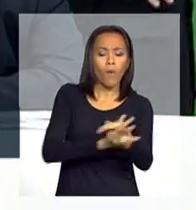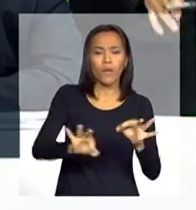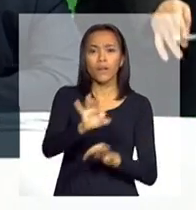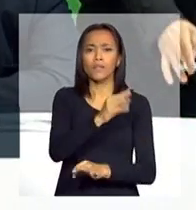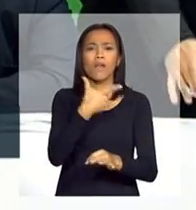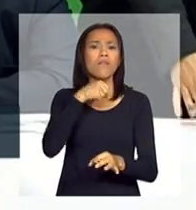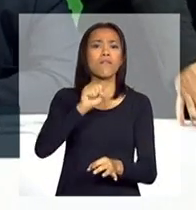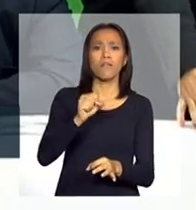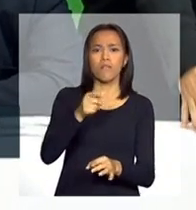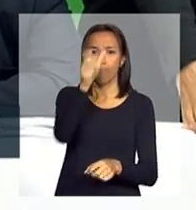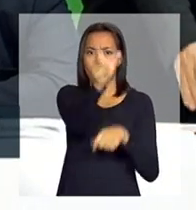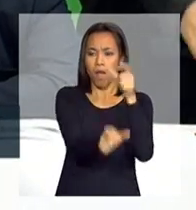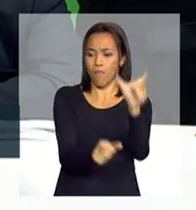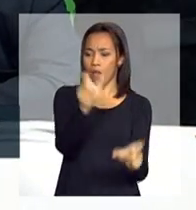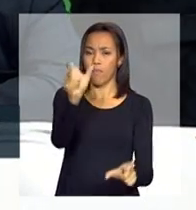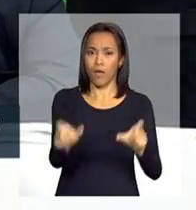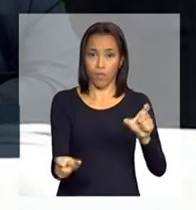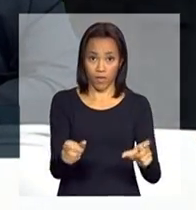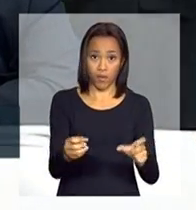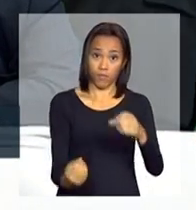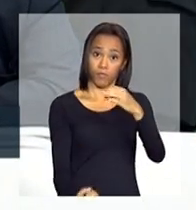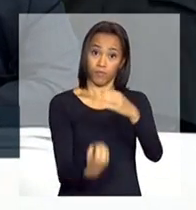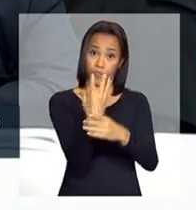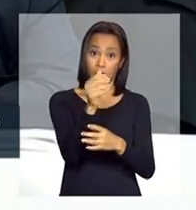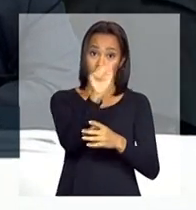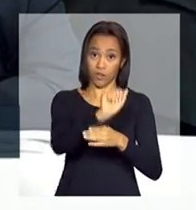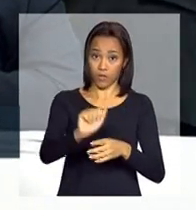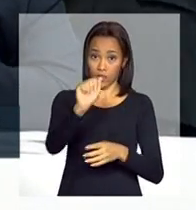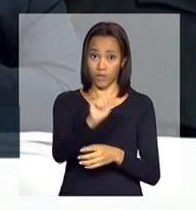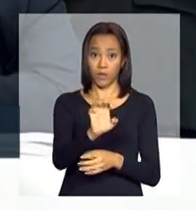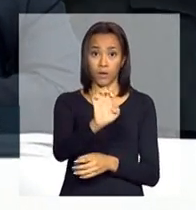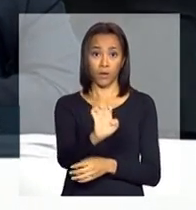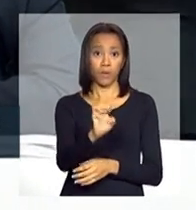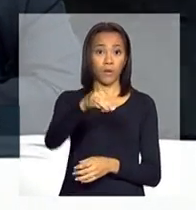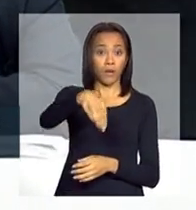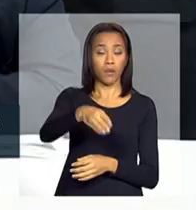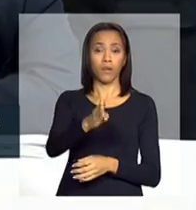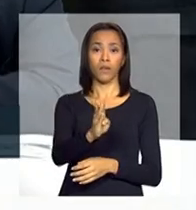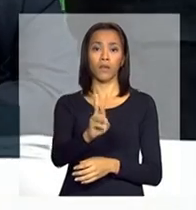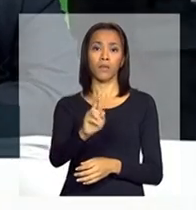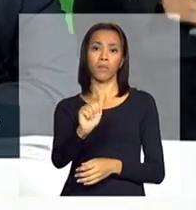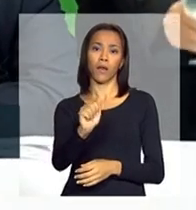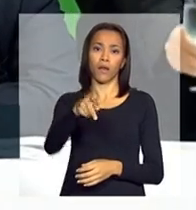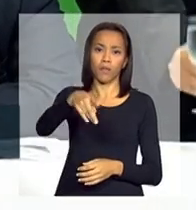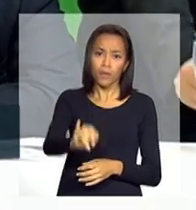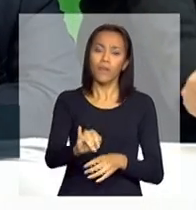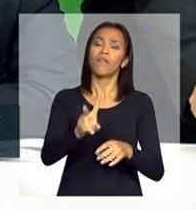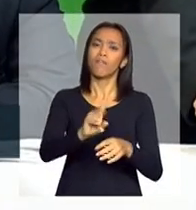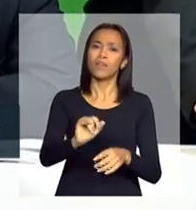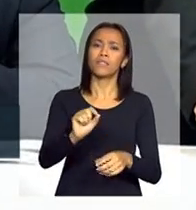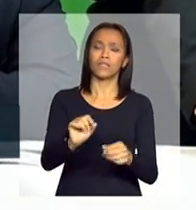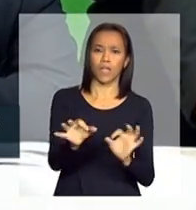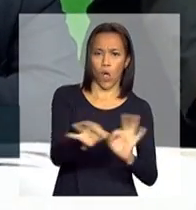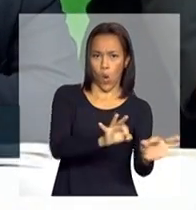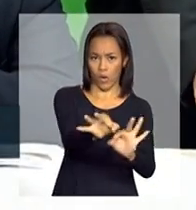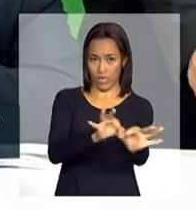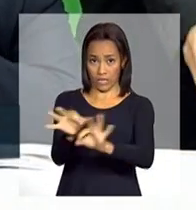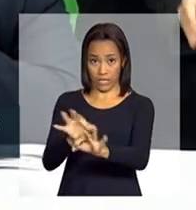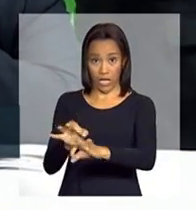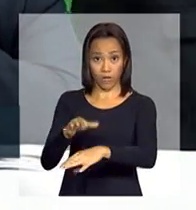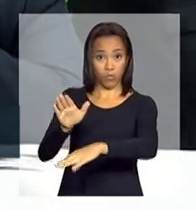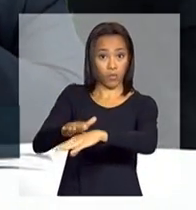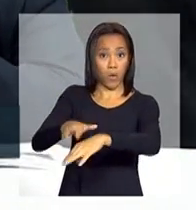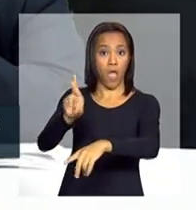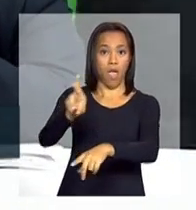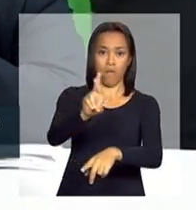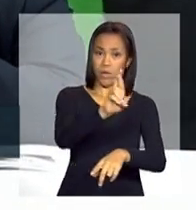a a associação embrap essa é uma associação que é criado vai ser criado por representantes